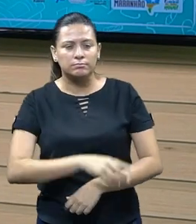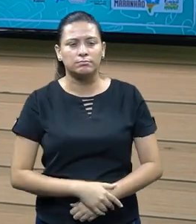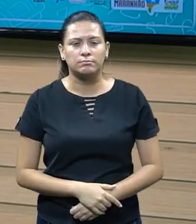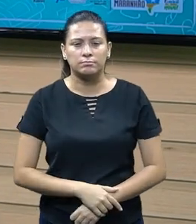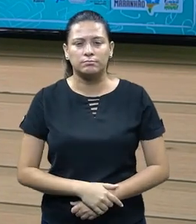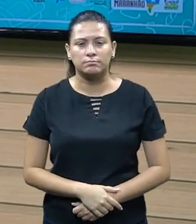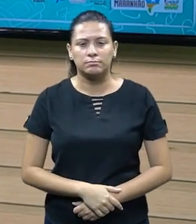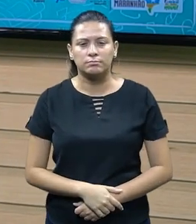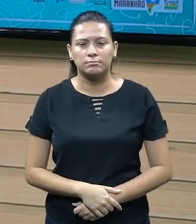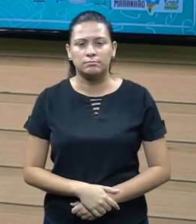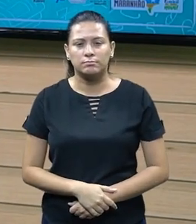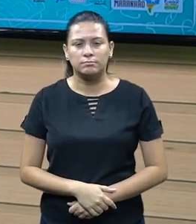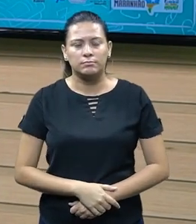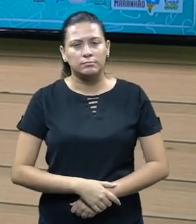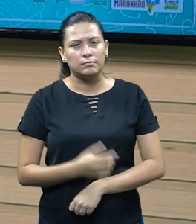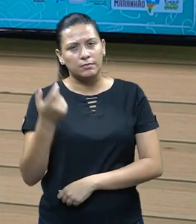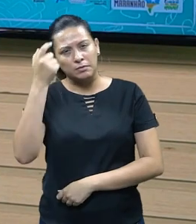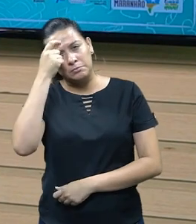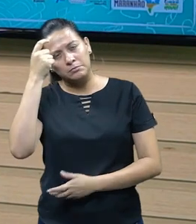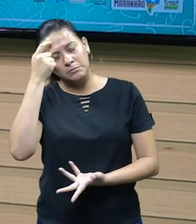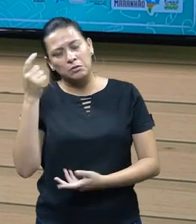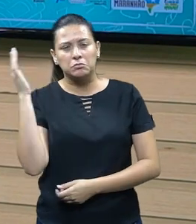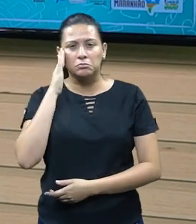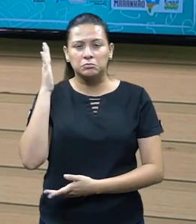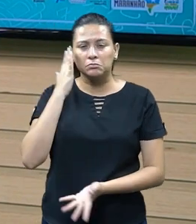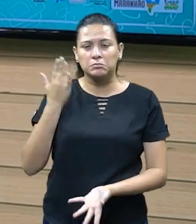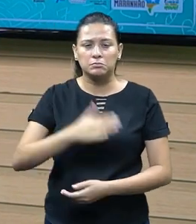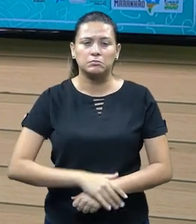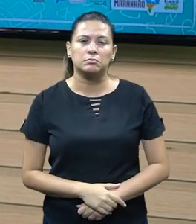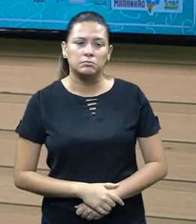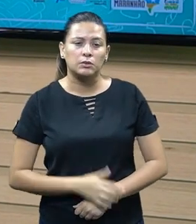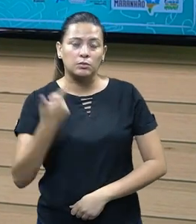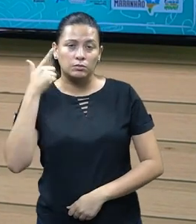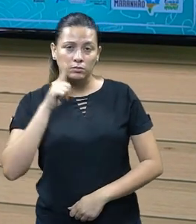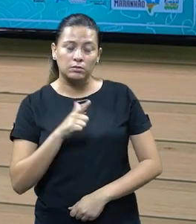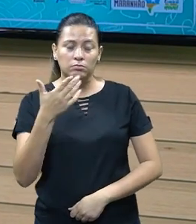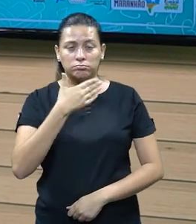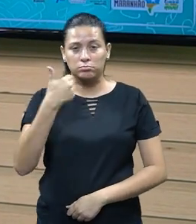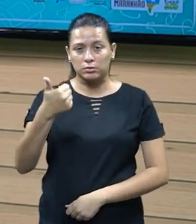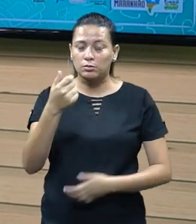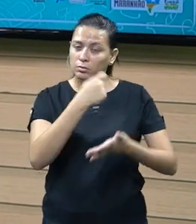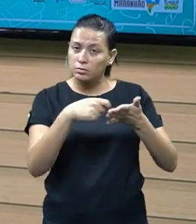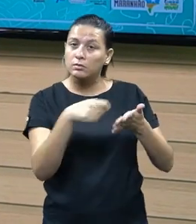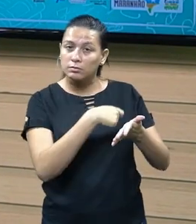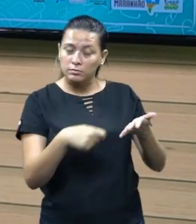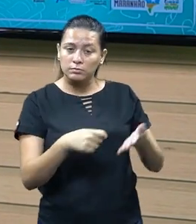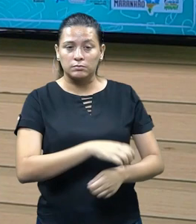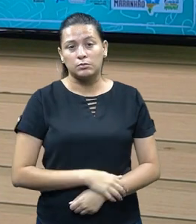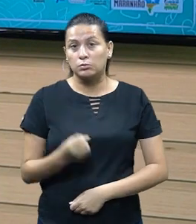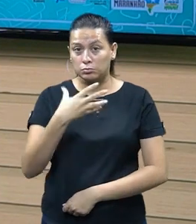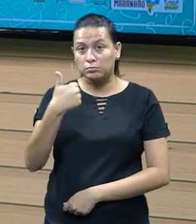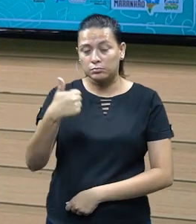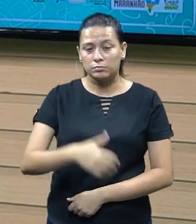eh puxar na memória e entendimentos e você consegue fazer isso melhor escrevendo tudo